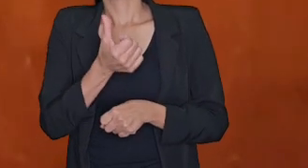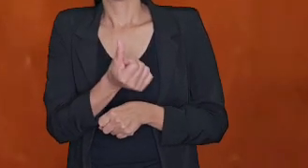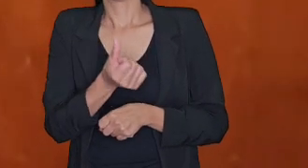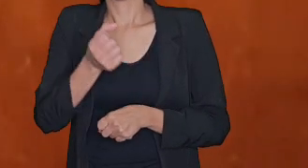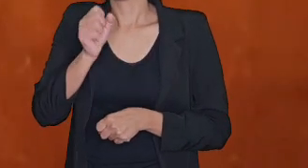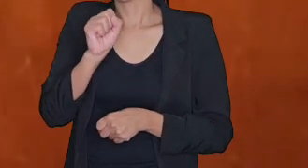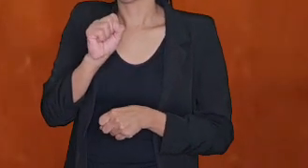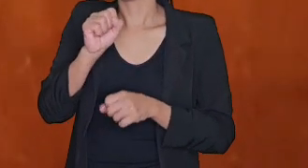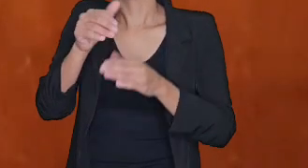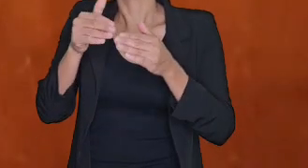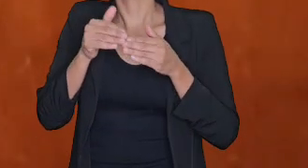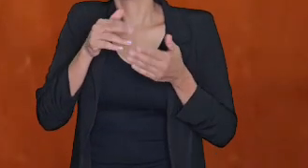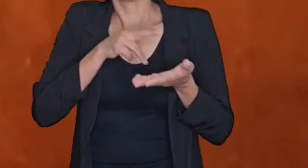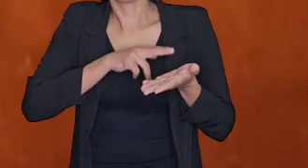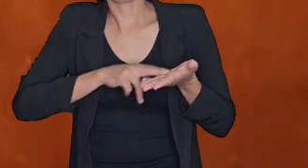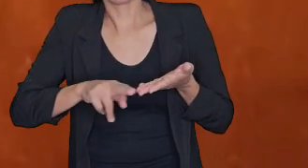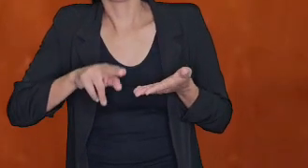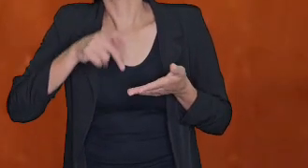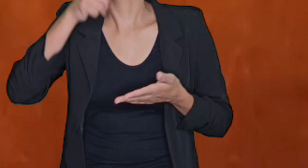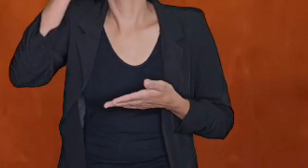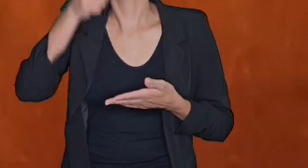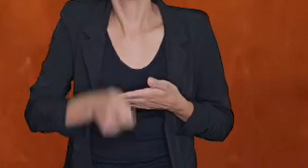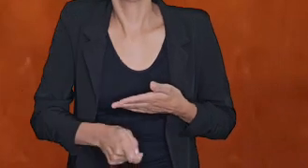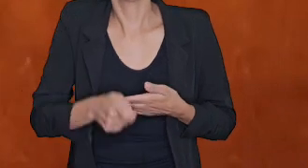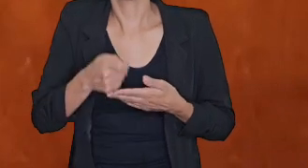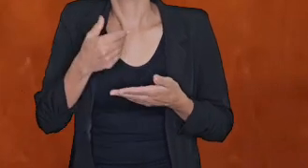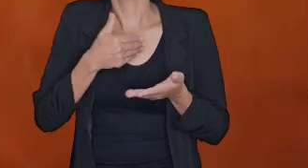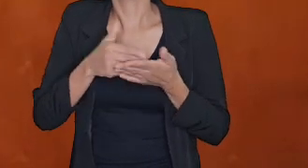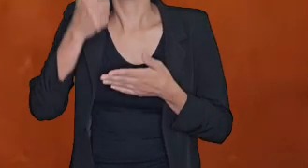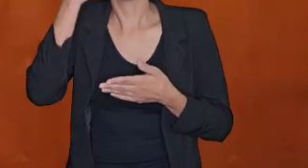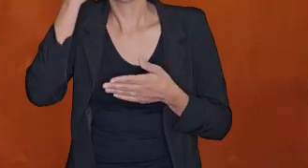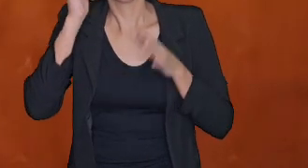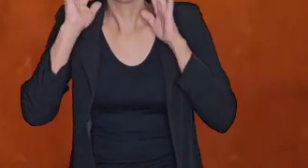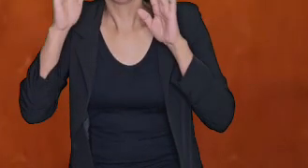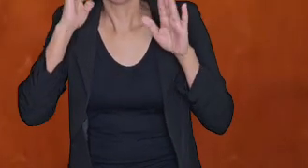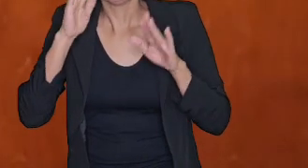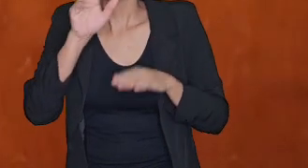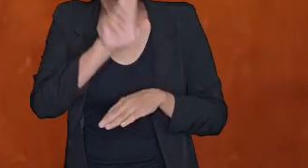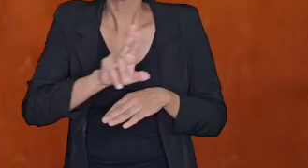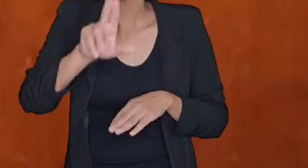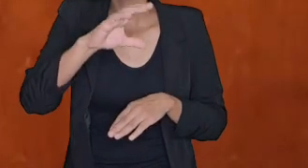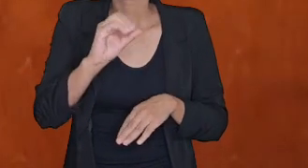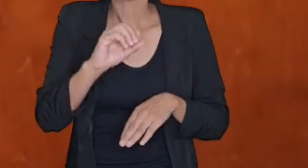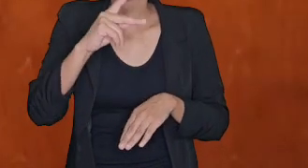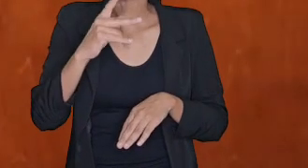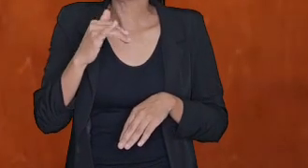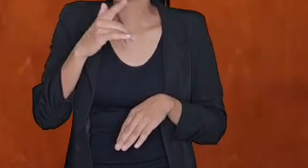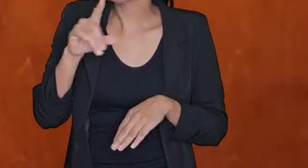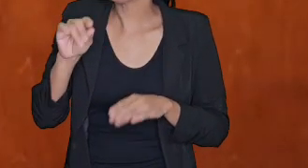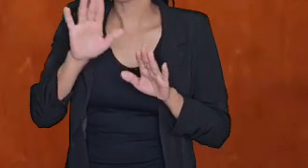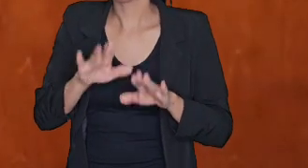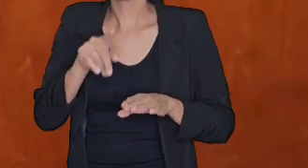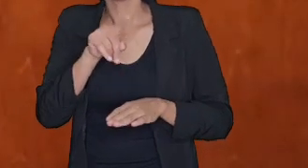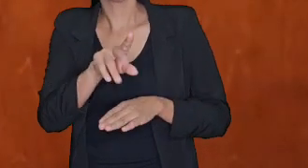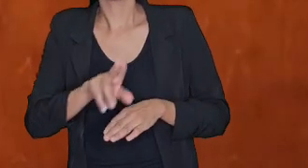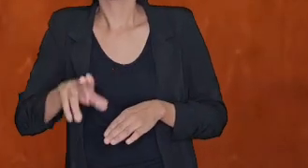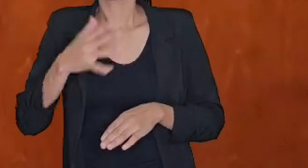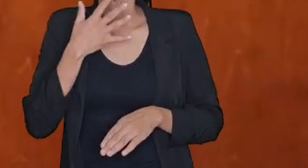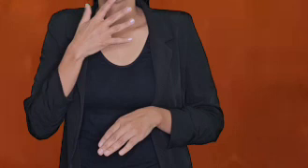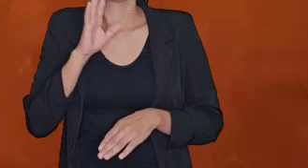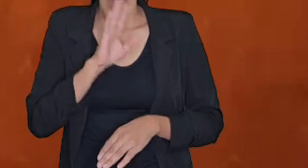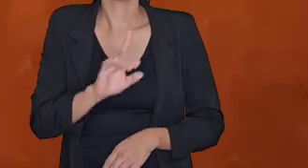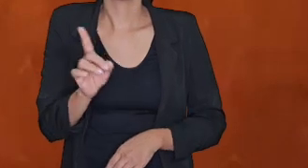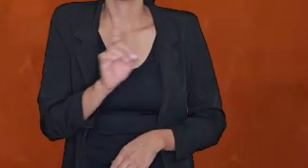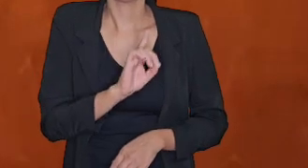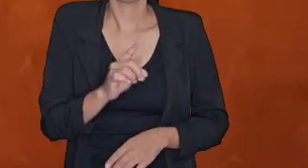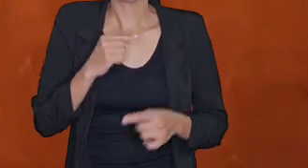um inventário de 68, pedir uma carta de sentença. Daí a gente começou a imaginar, não, daí a gente resolve por uso capião,